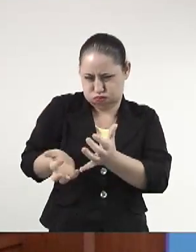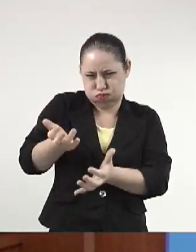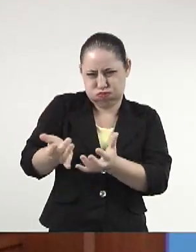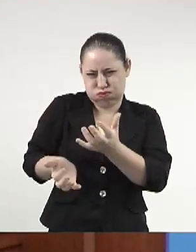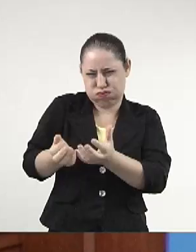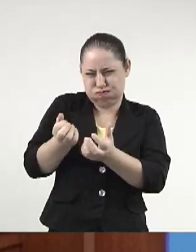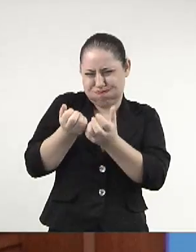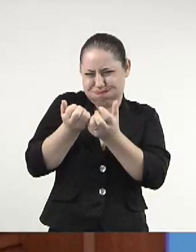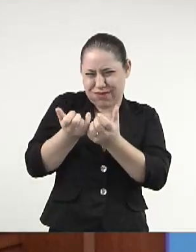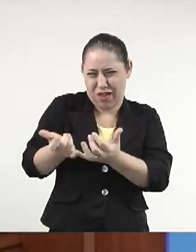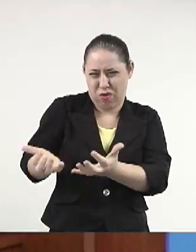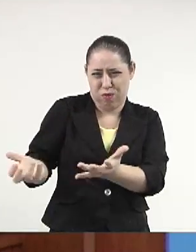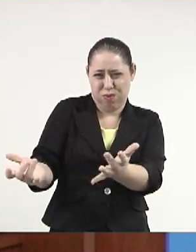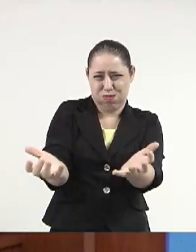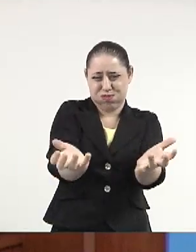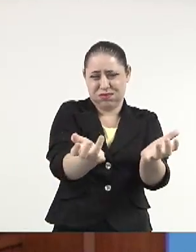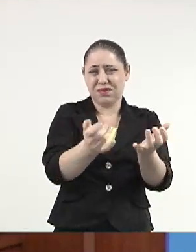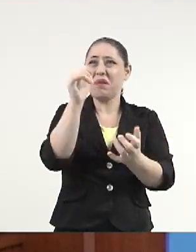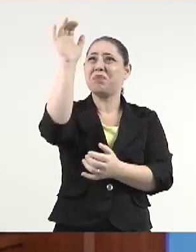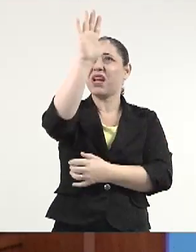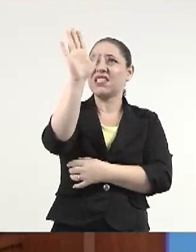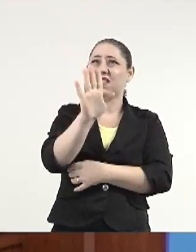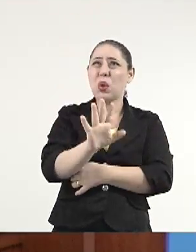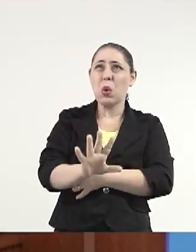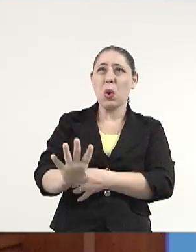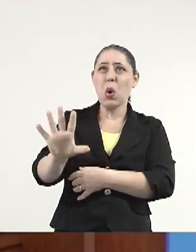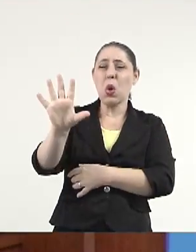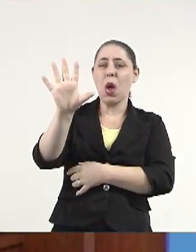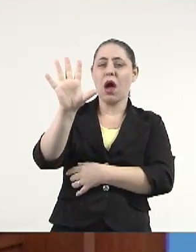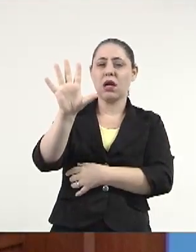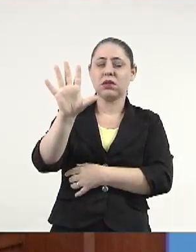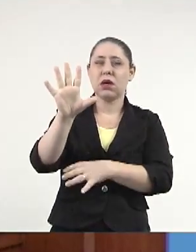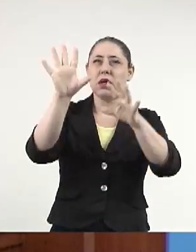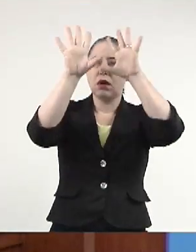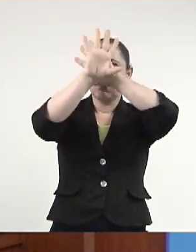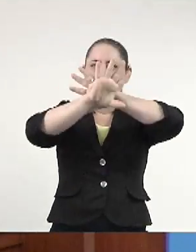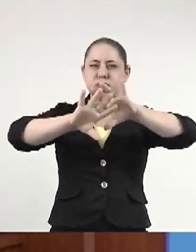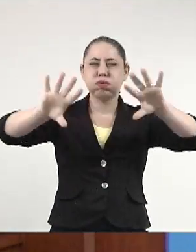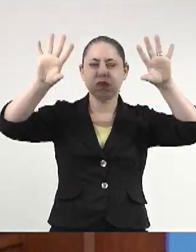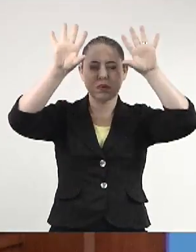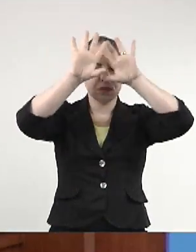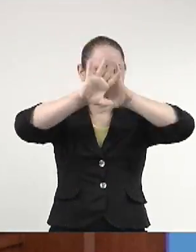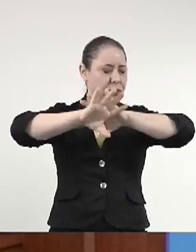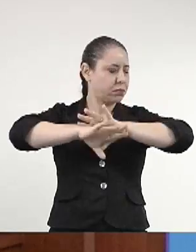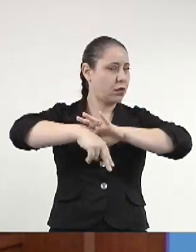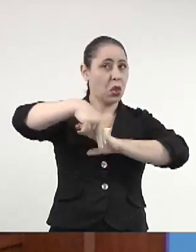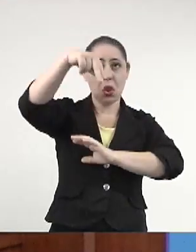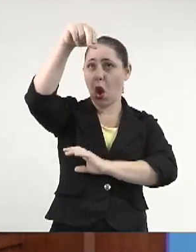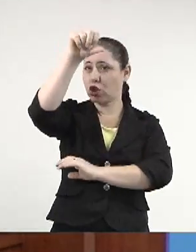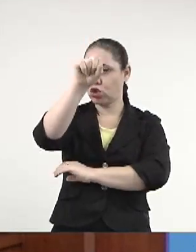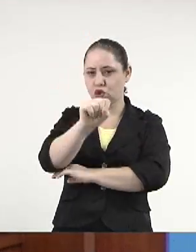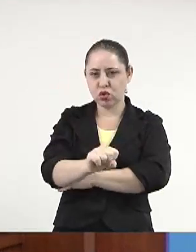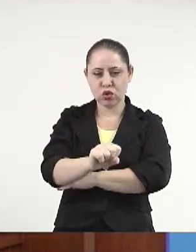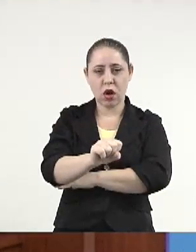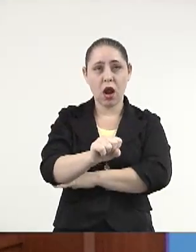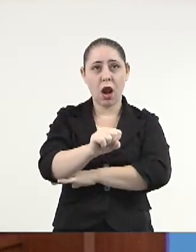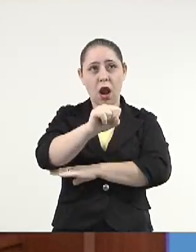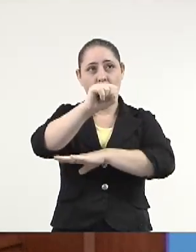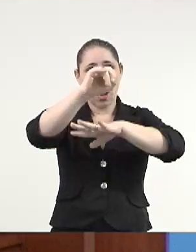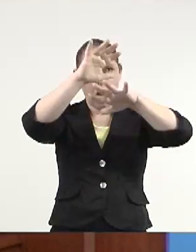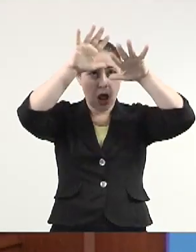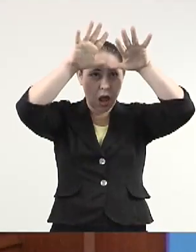o Brasil está pegando fogo, o Brasil está coberto de fumaça de norte a sul, a